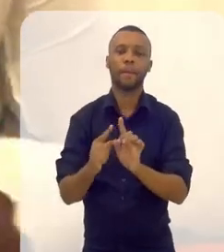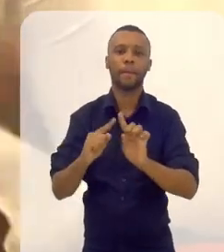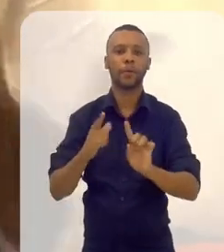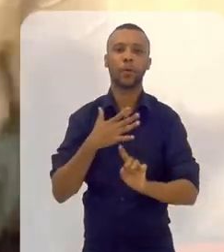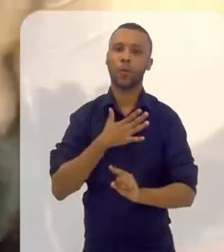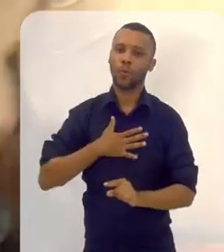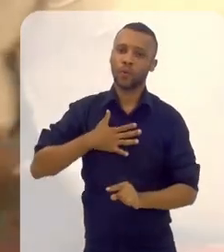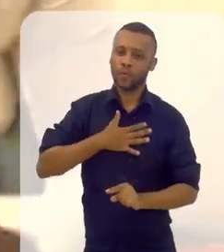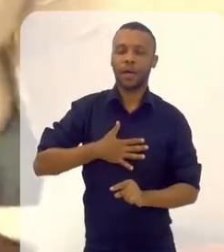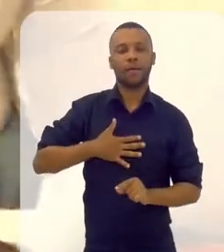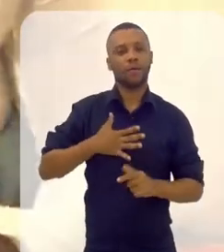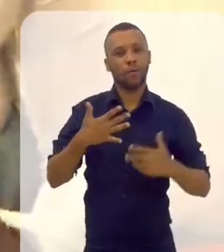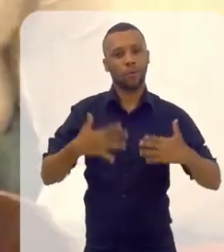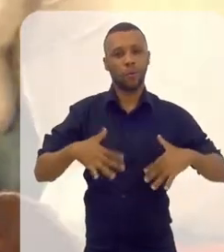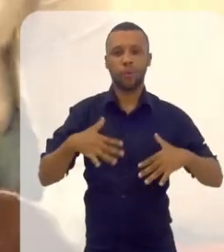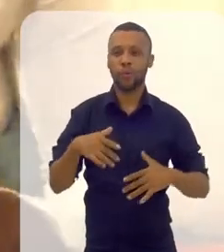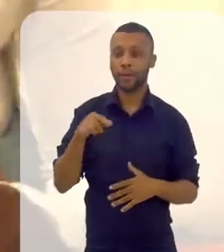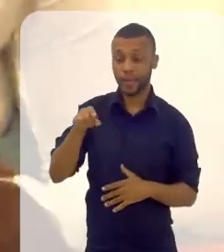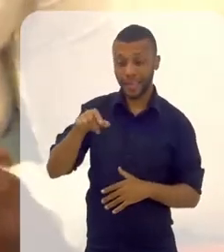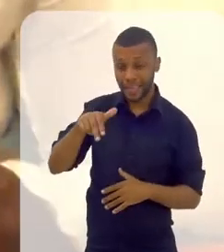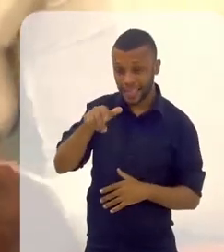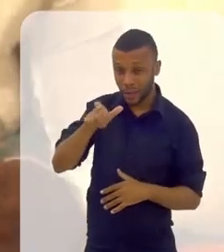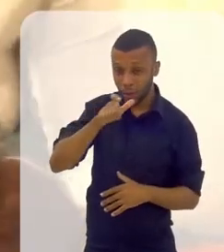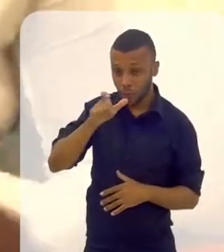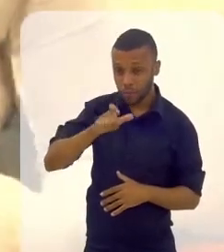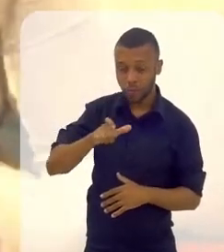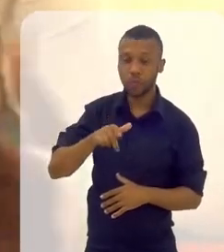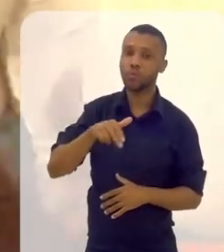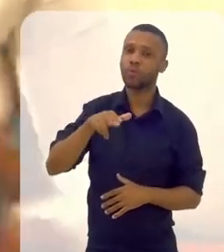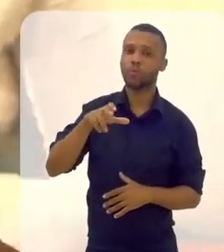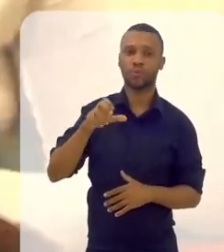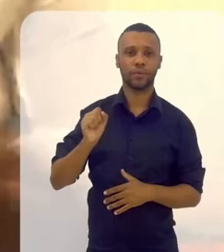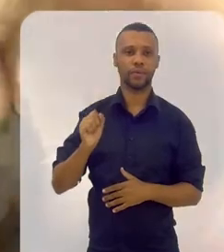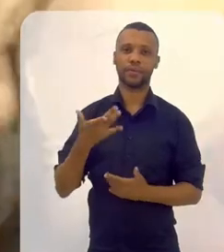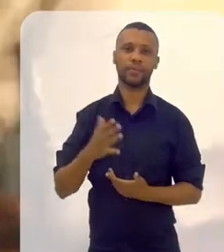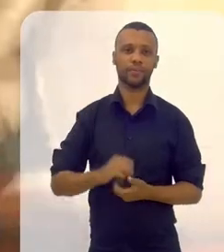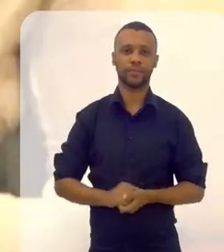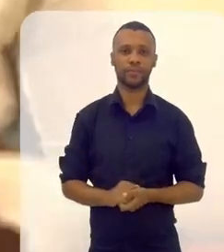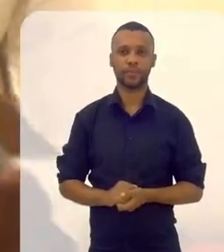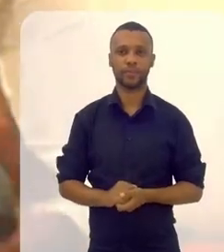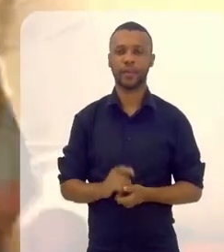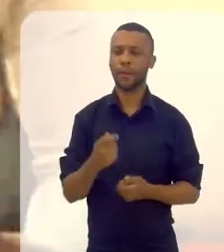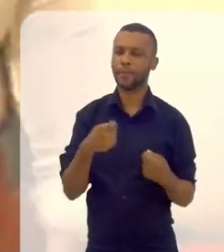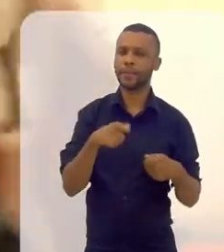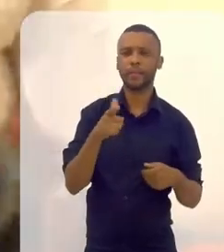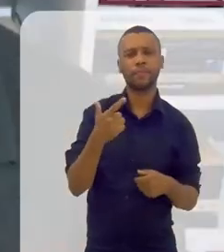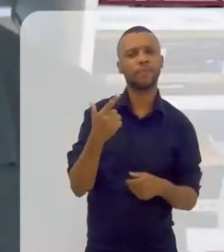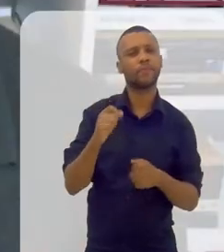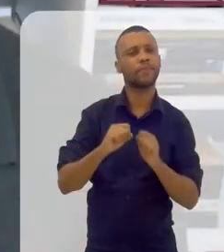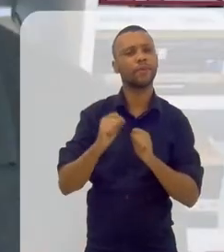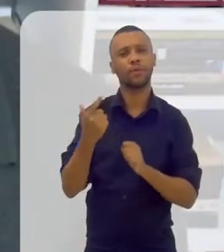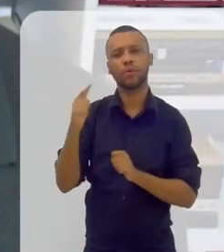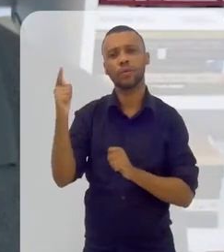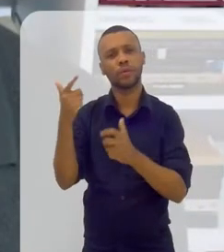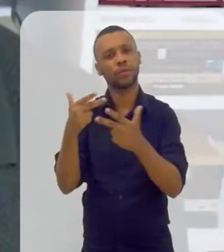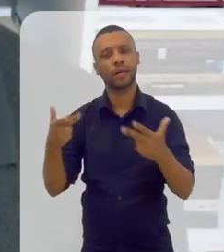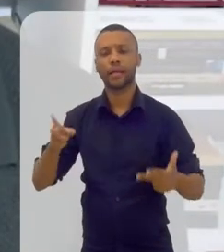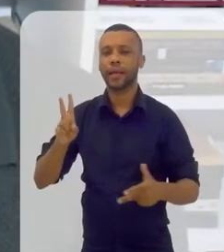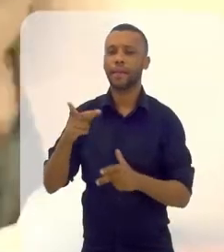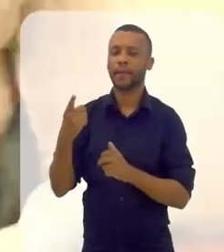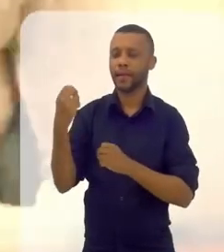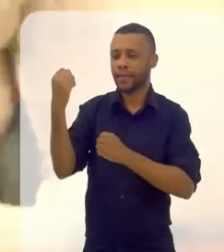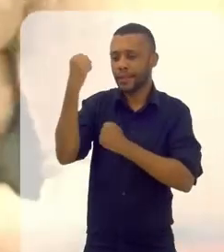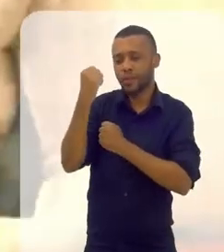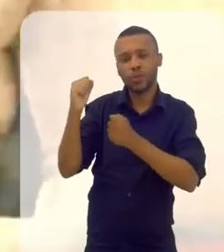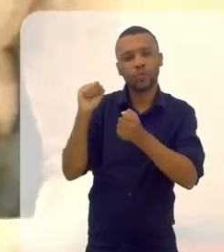porque eu gostava muito. E ela nunca disse não. Ela nunca falou, ah, eu tenho que ir ali, ah, tenho que fazer outra coisa. Ela sempre dançou